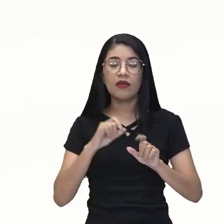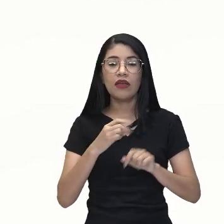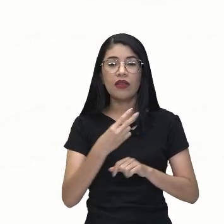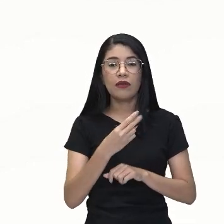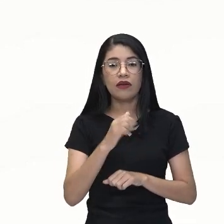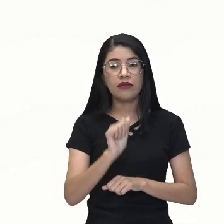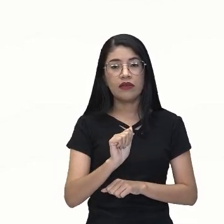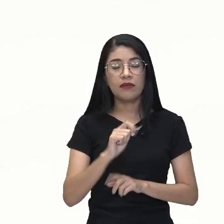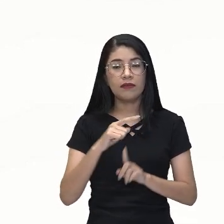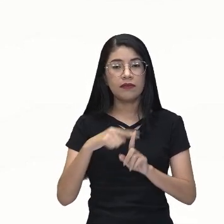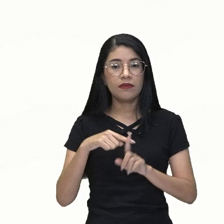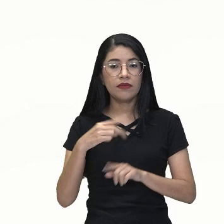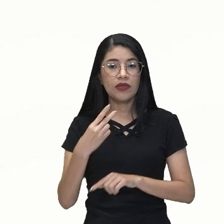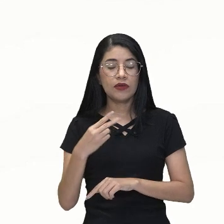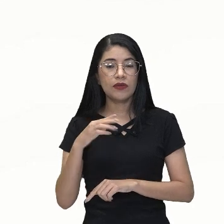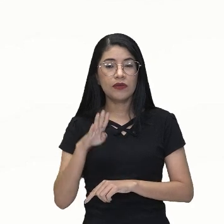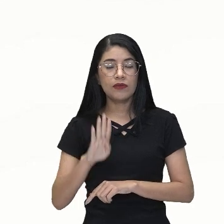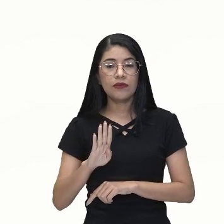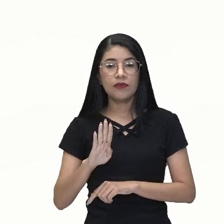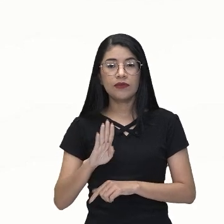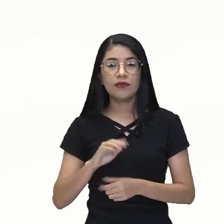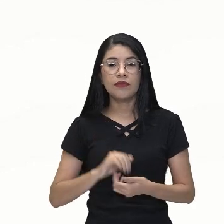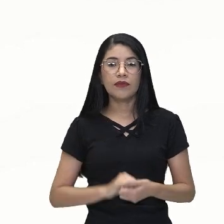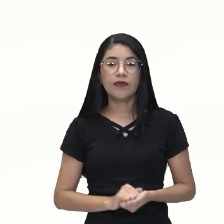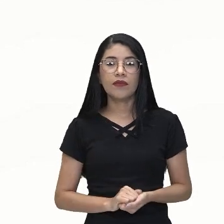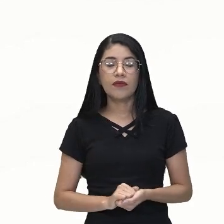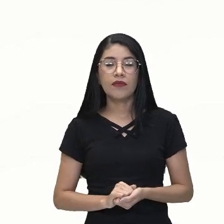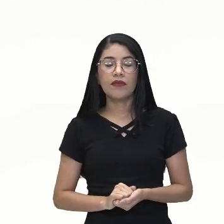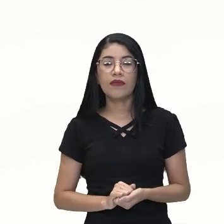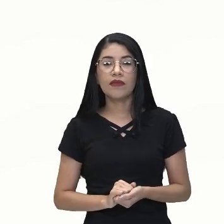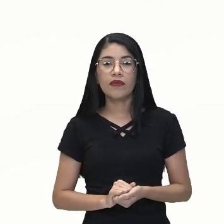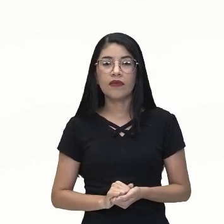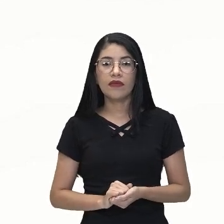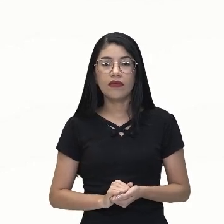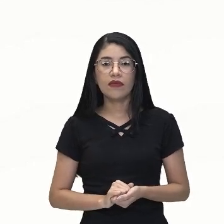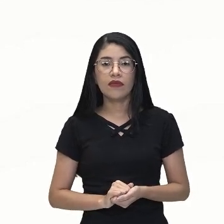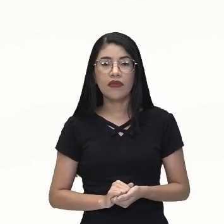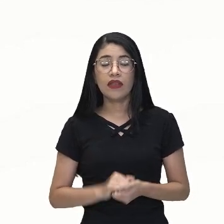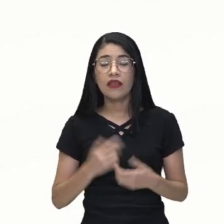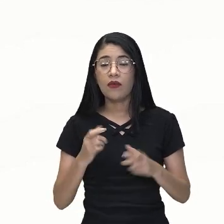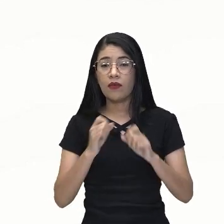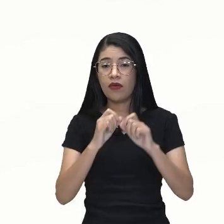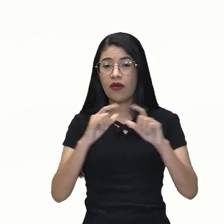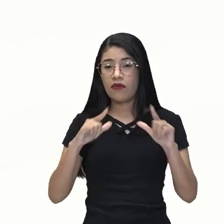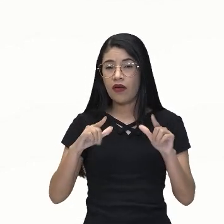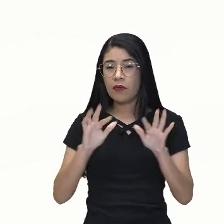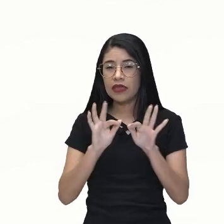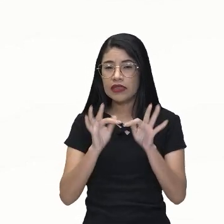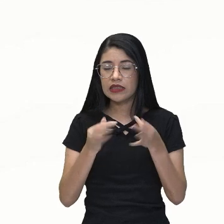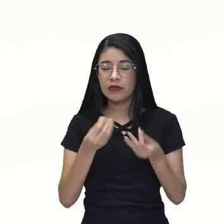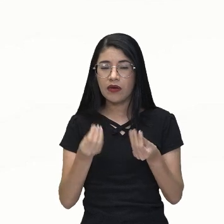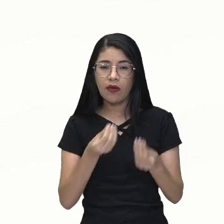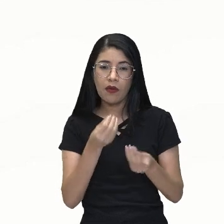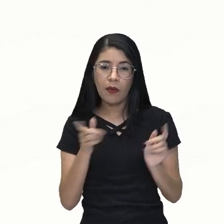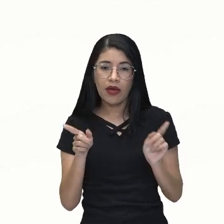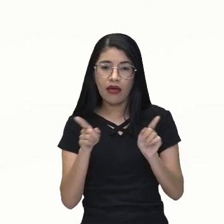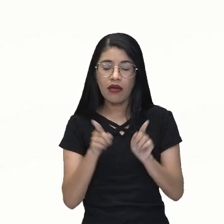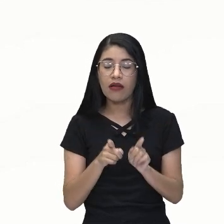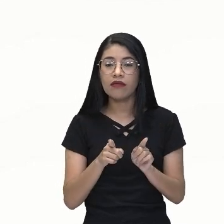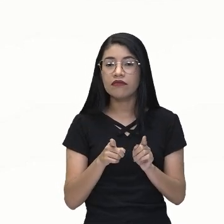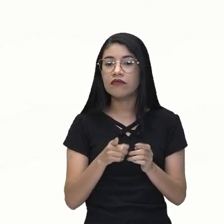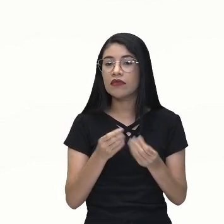2A mais 2B. E aí, essa fórmula simplificada, ou na verdade a